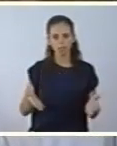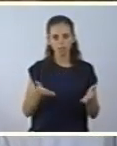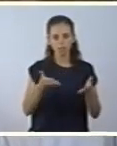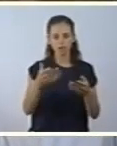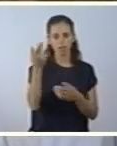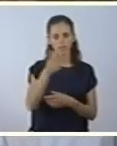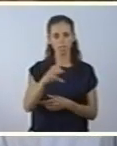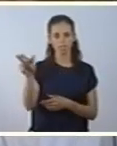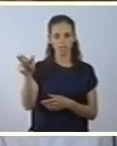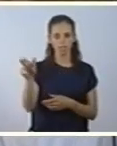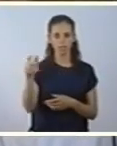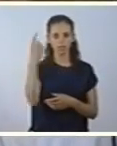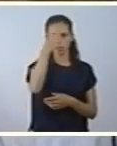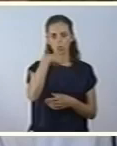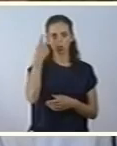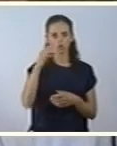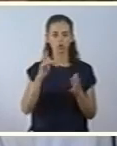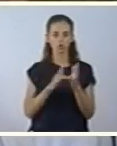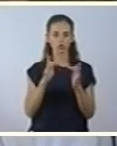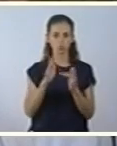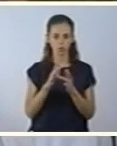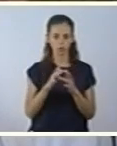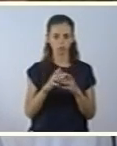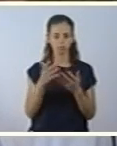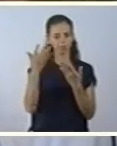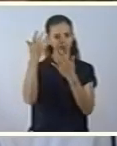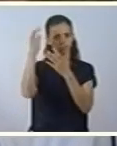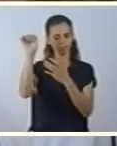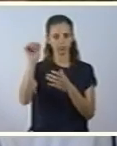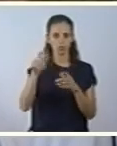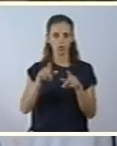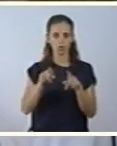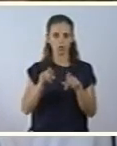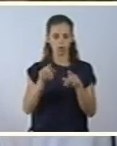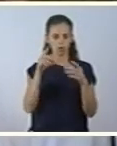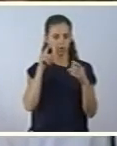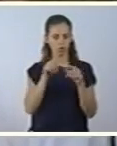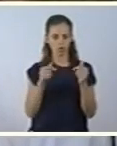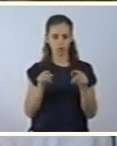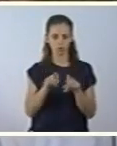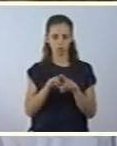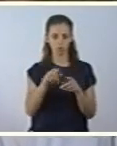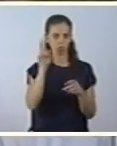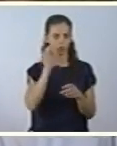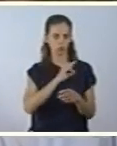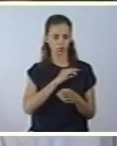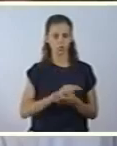na eternidade o rosto de Jesus, o Redentor, oremos, irmãos. Ouvi-nos,